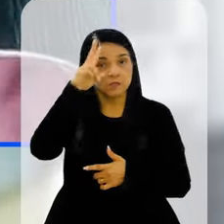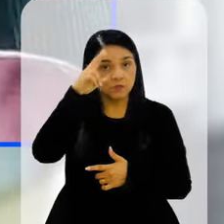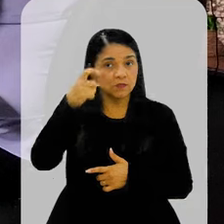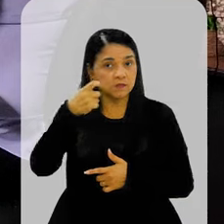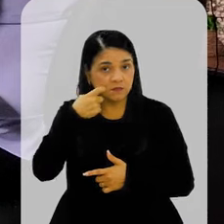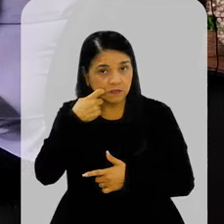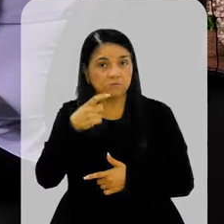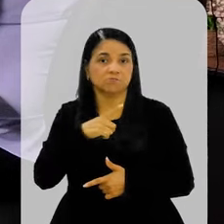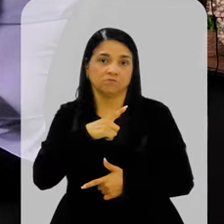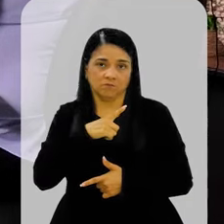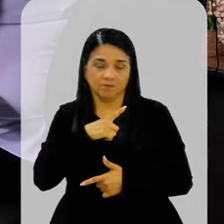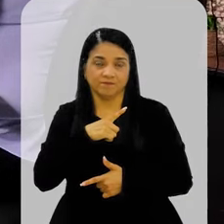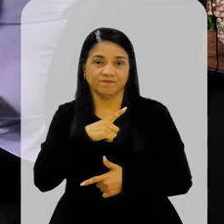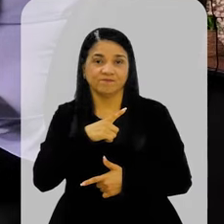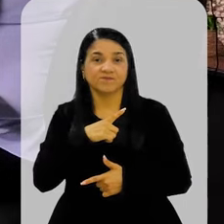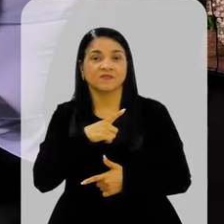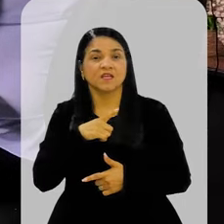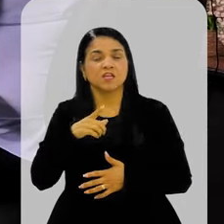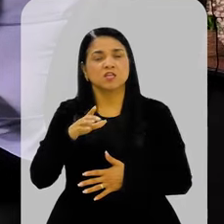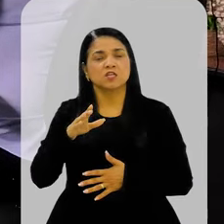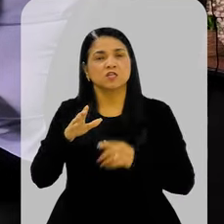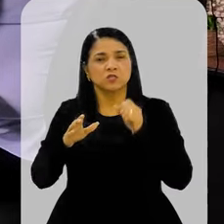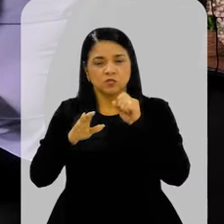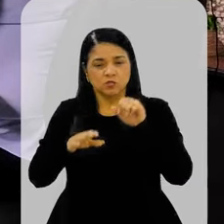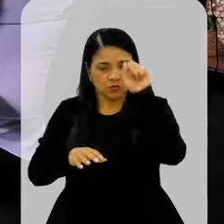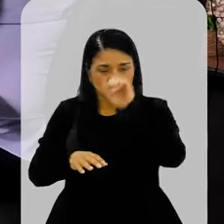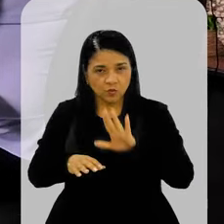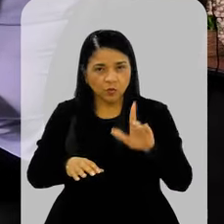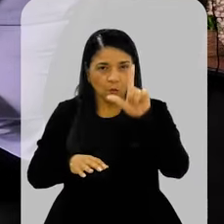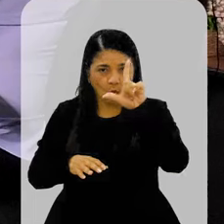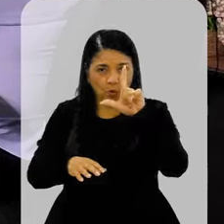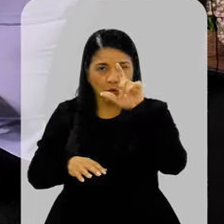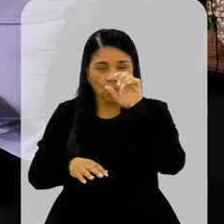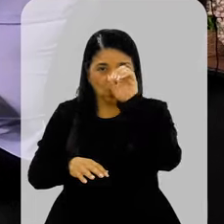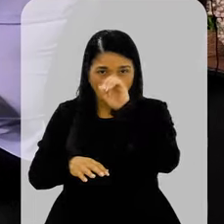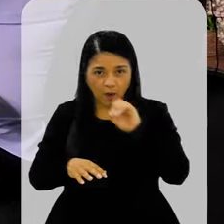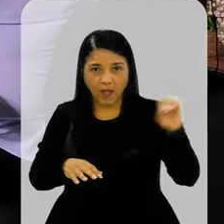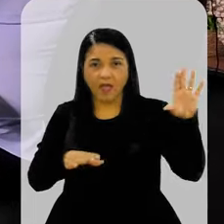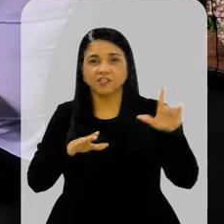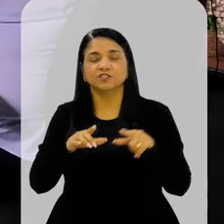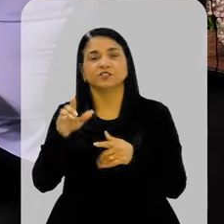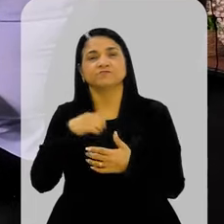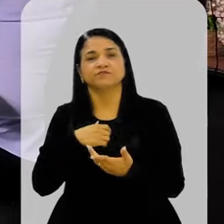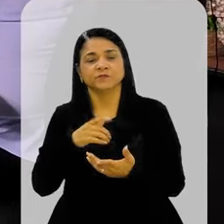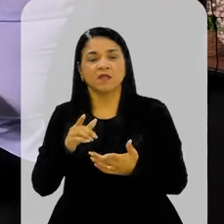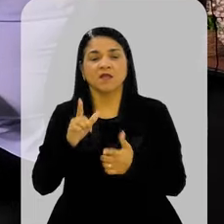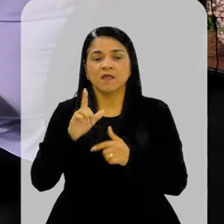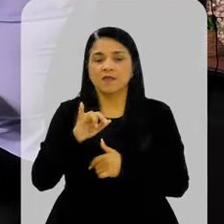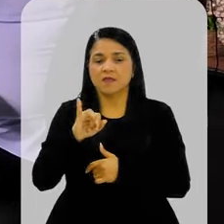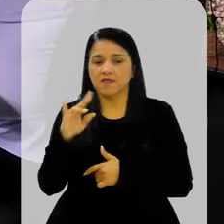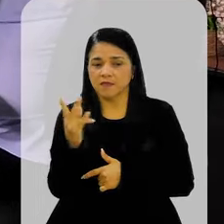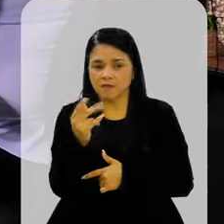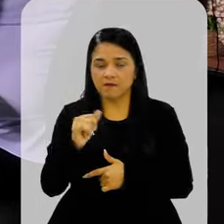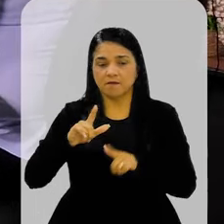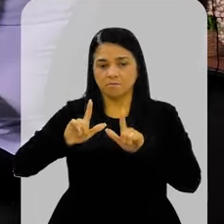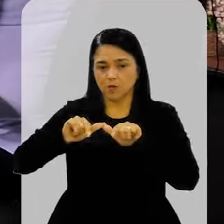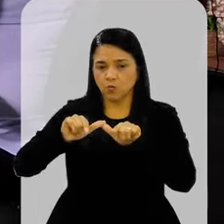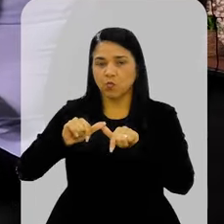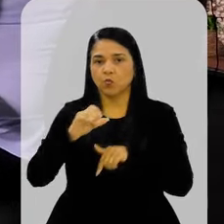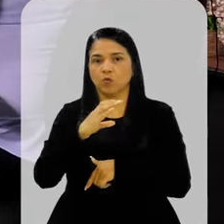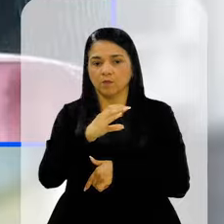atendimento clínico é gratuito também de segunda a sexta. Sobretudo na Zona Oeste, tem Bangu, tem Campo